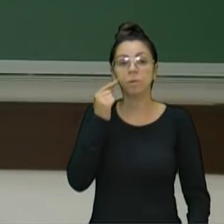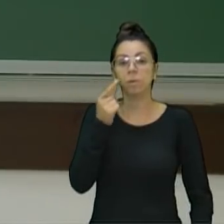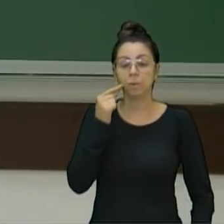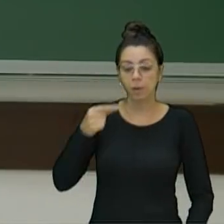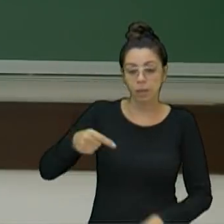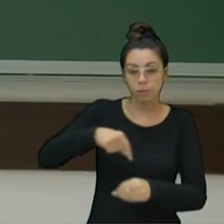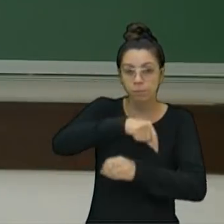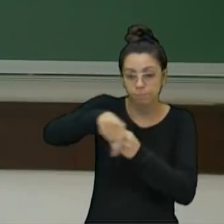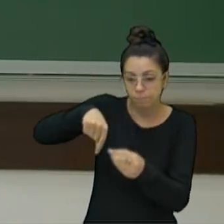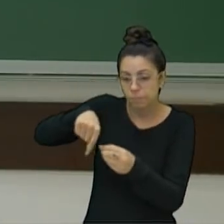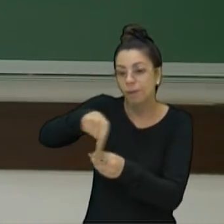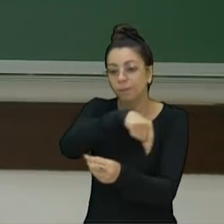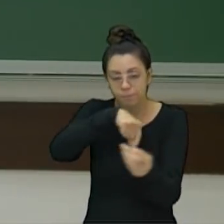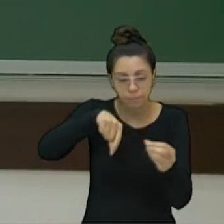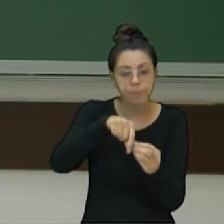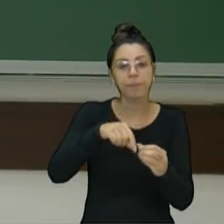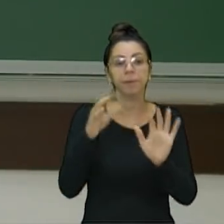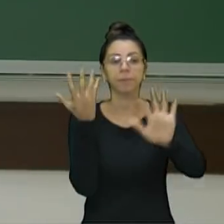que o tempo melhorasse.